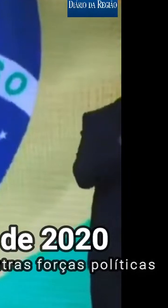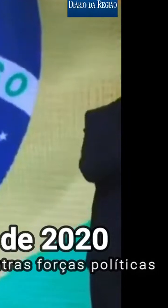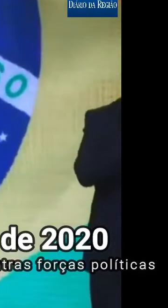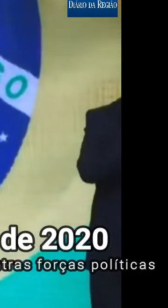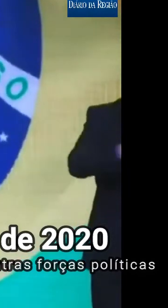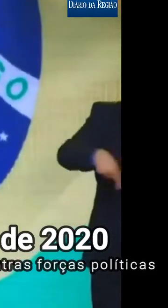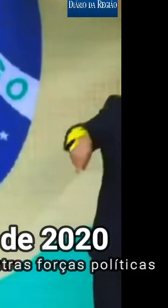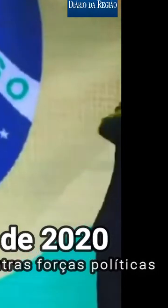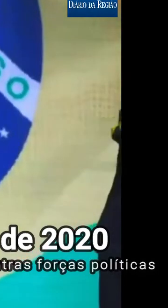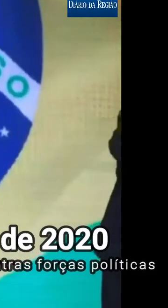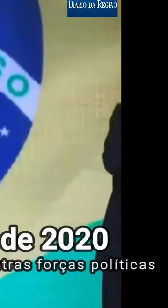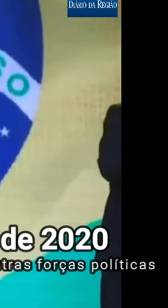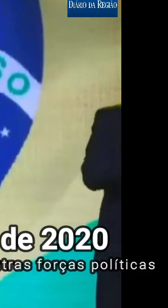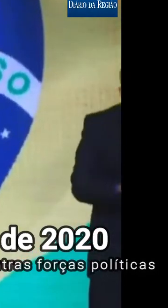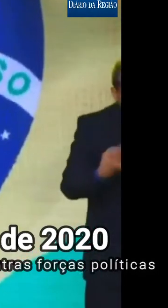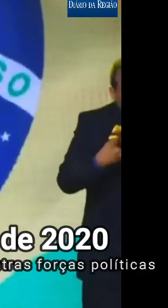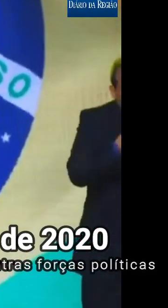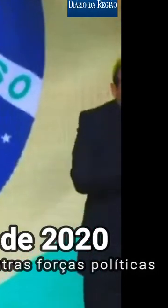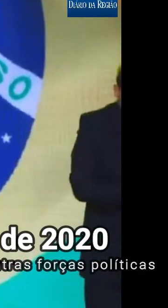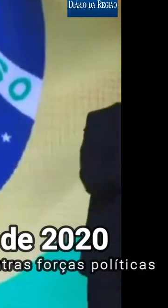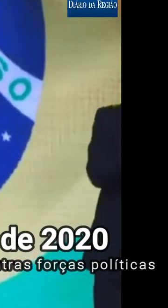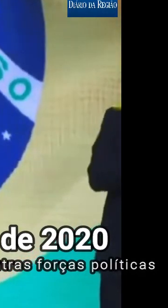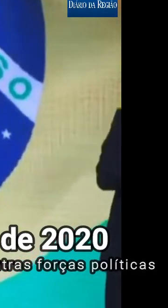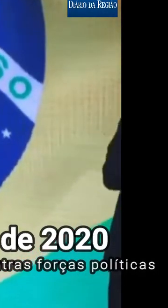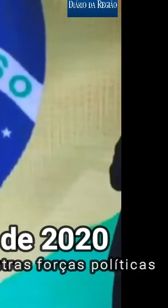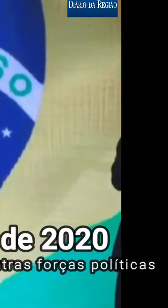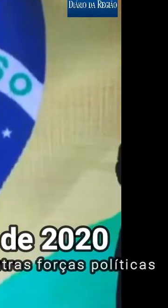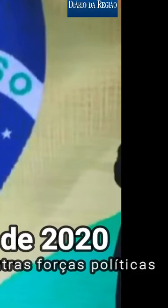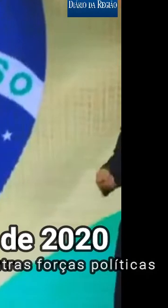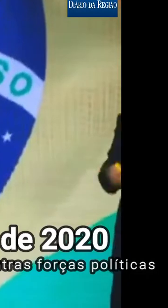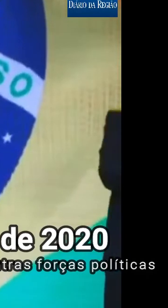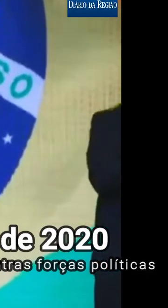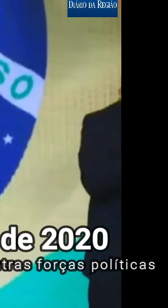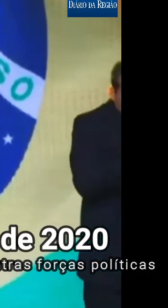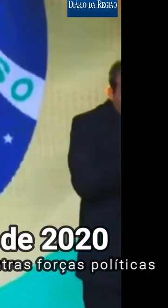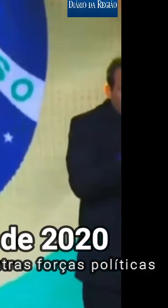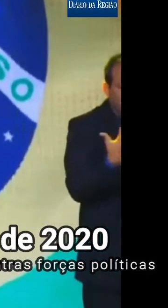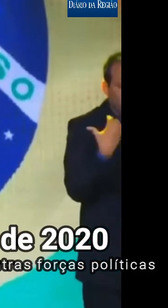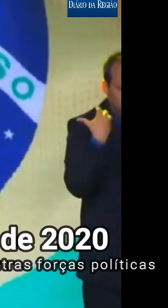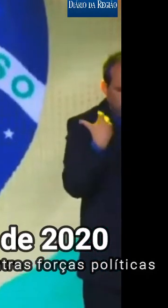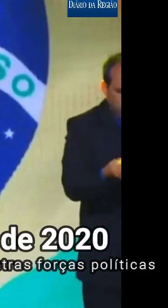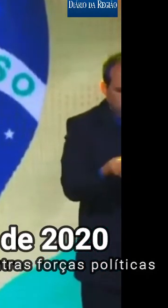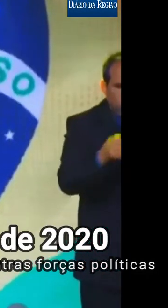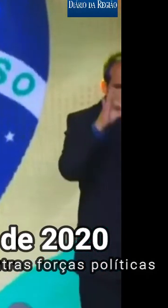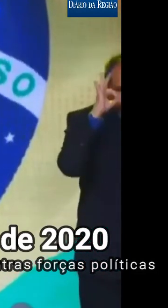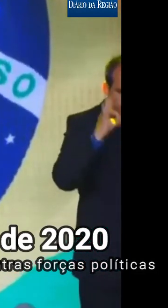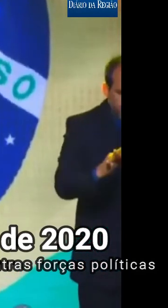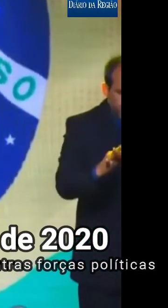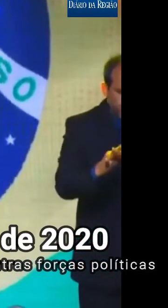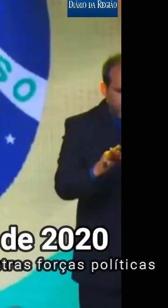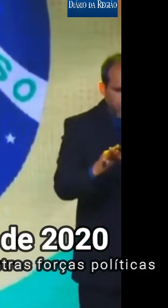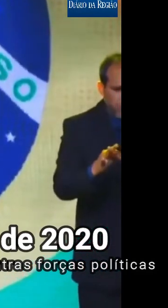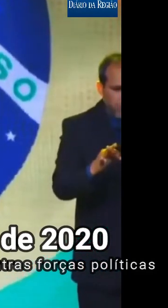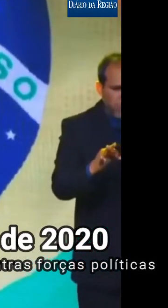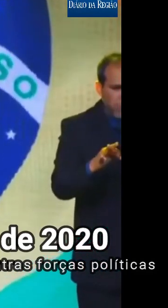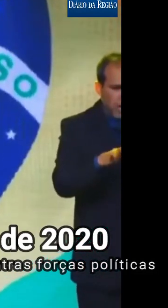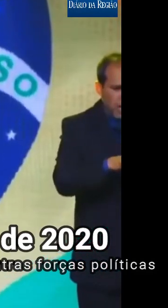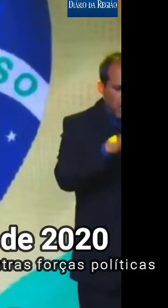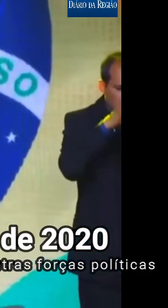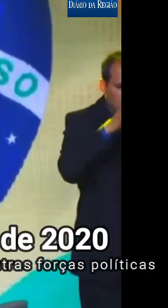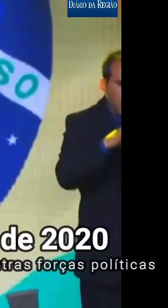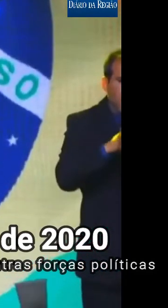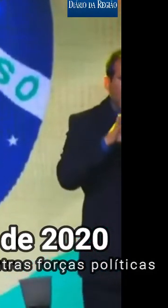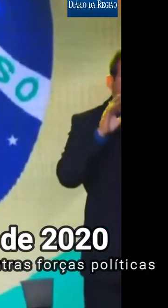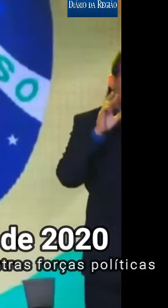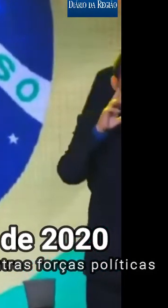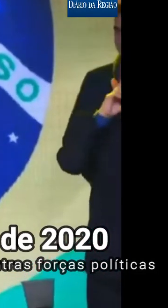formarmos esse partido e juntos realmente assumimos em definitivo, a direção do nosso querido